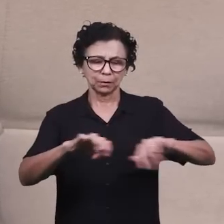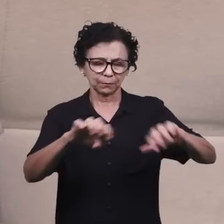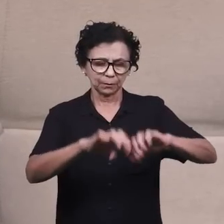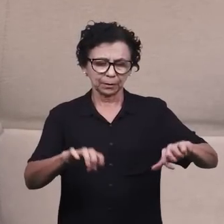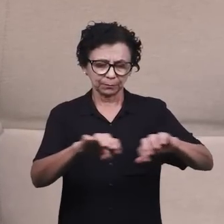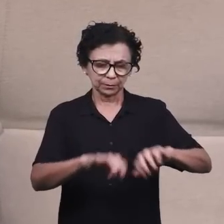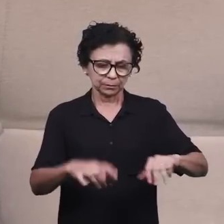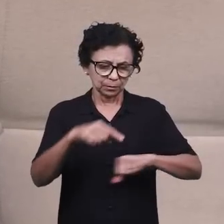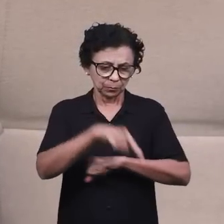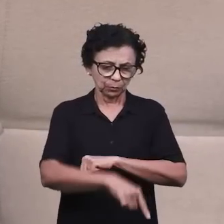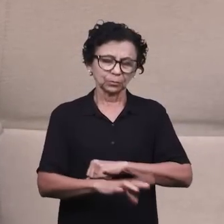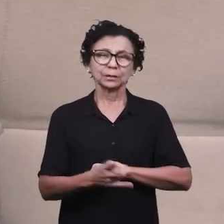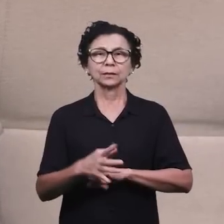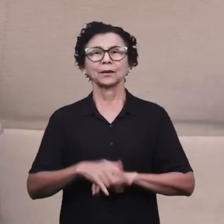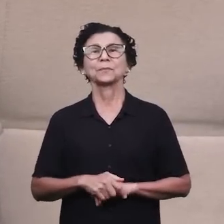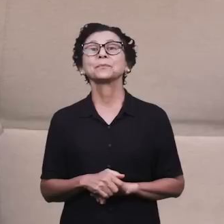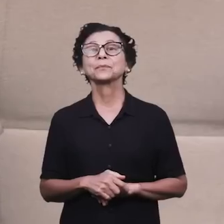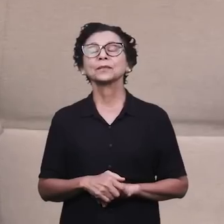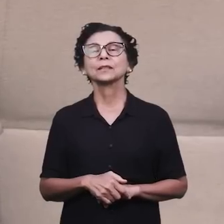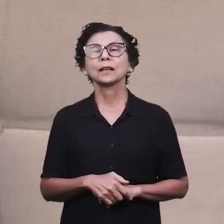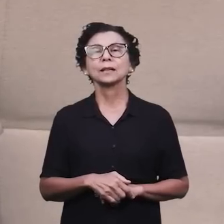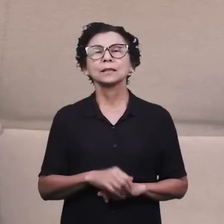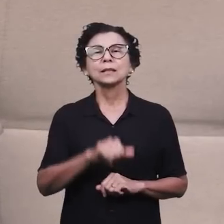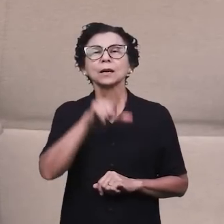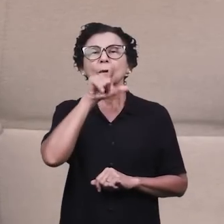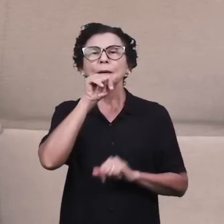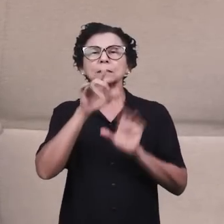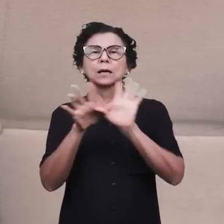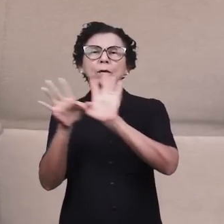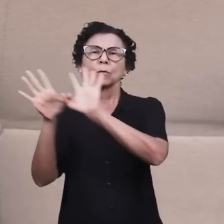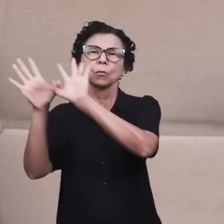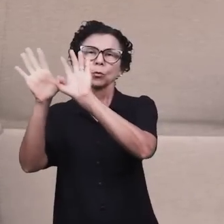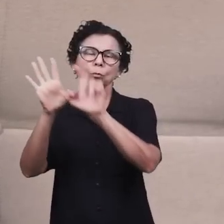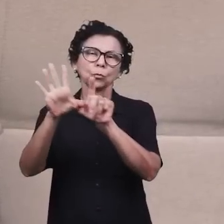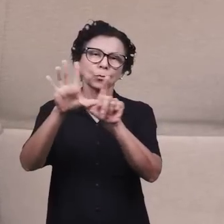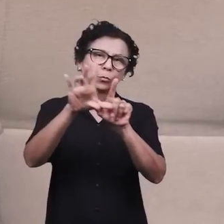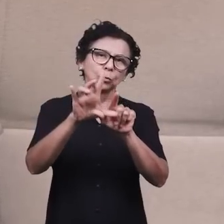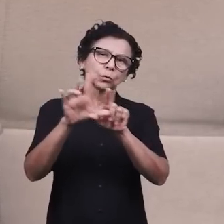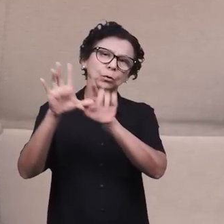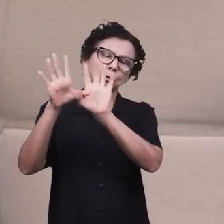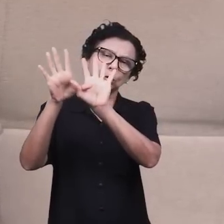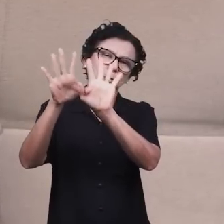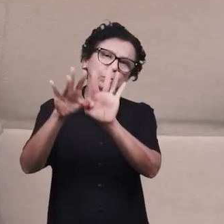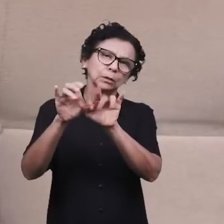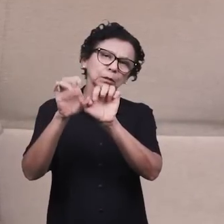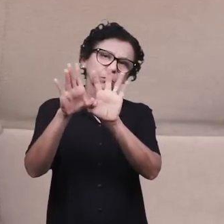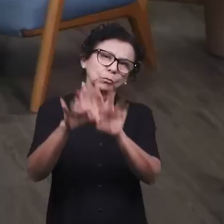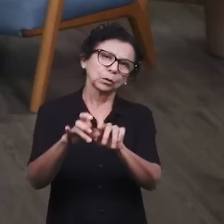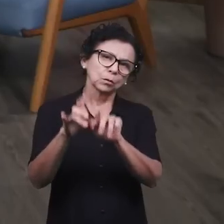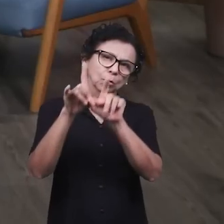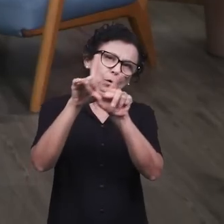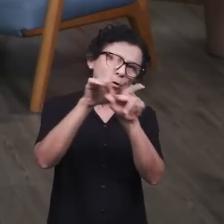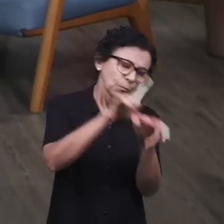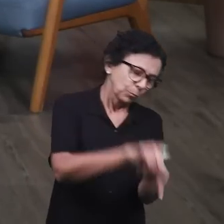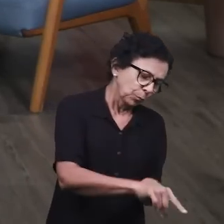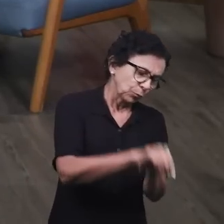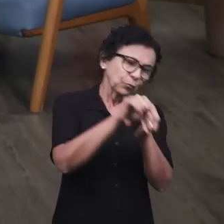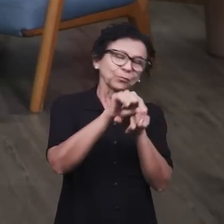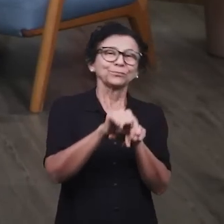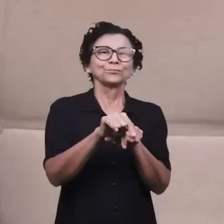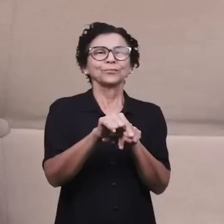semente caiu ao pé do caminho, ou seja, não caiu ali na cova ou pelo menos no local que